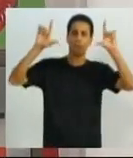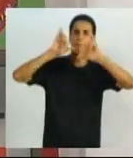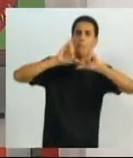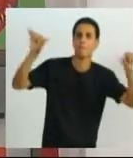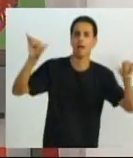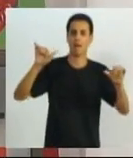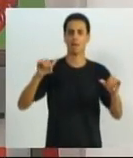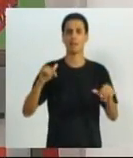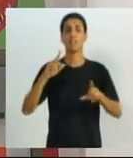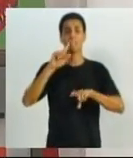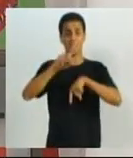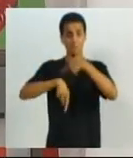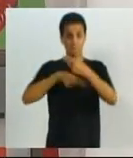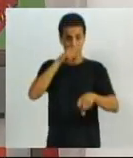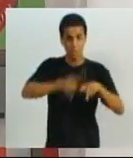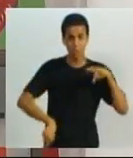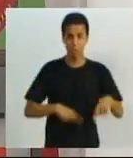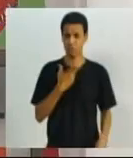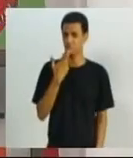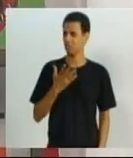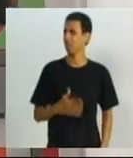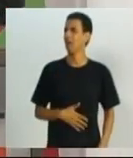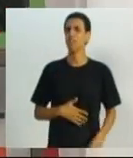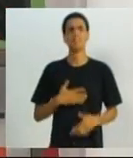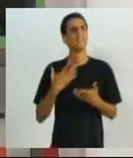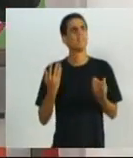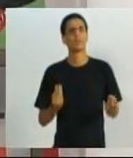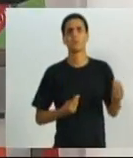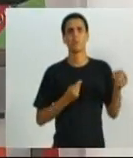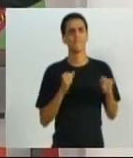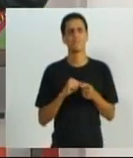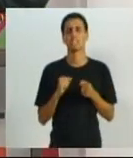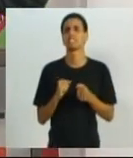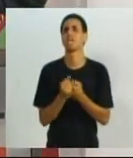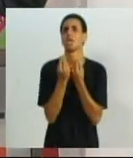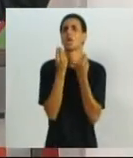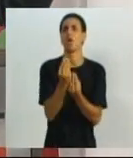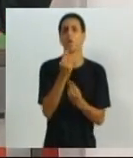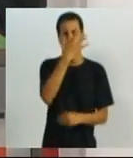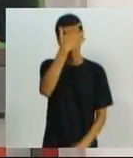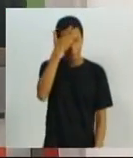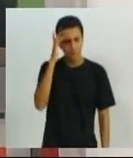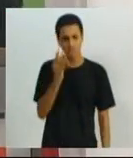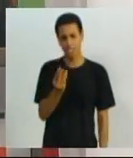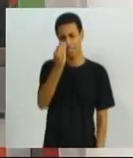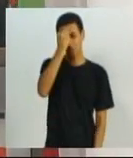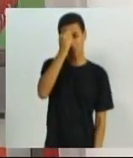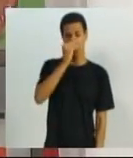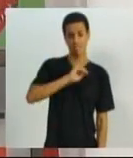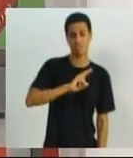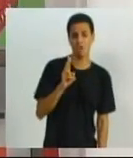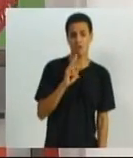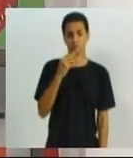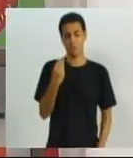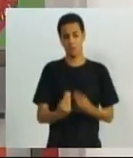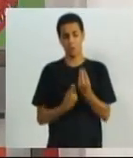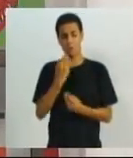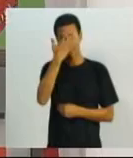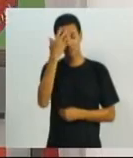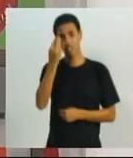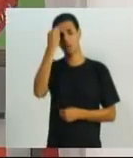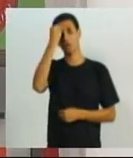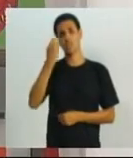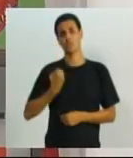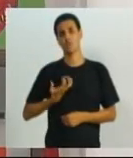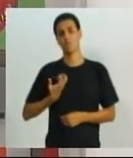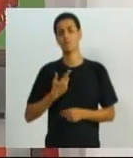Quando se proibiu, meu Deus, mas não vai ser possível mais, como é que o eleitor vai decorar o nome, o número? Mas as pessoas vão